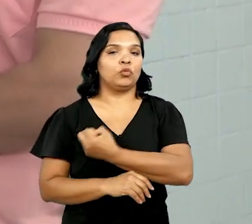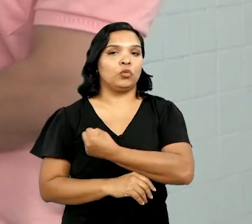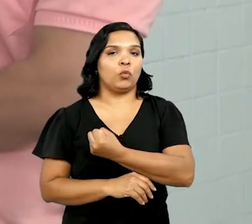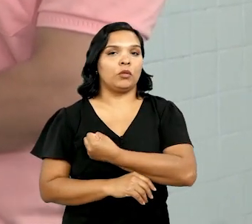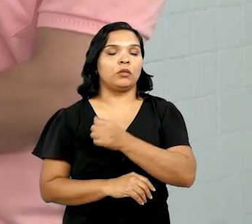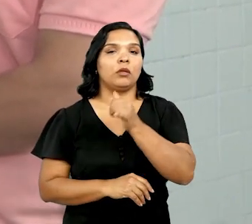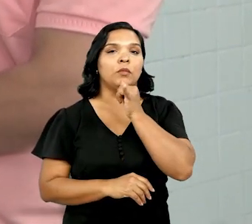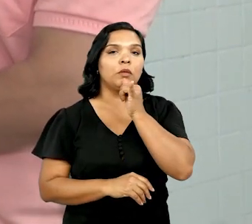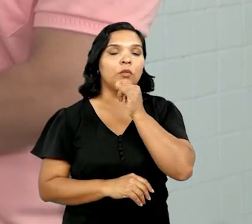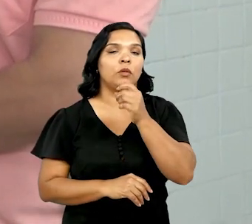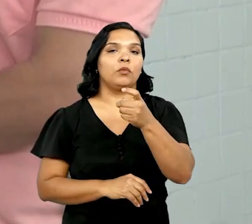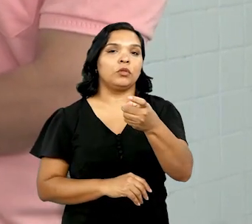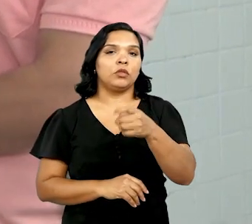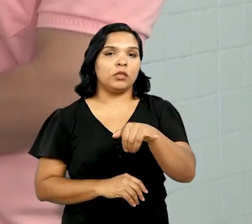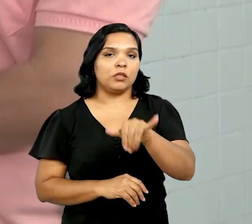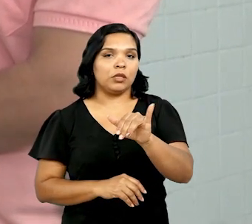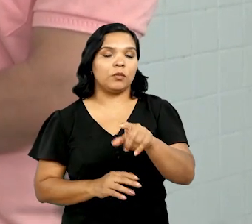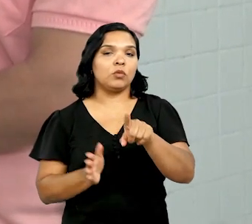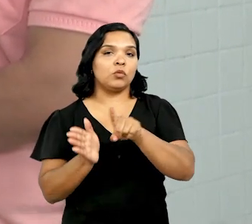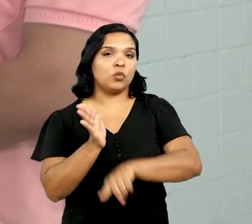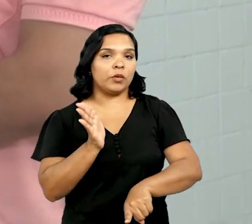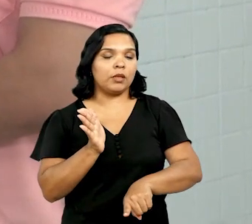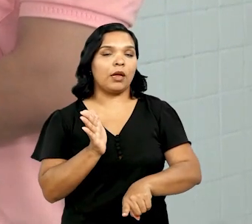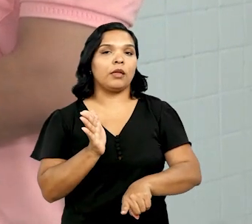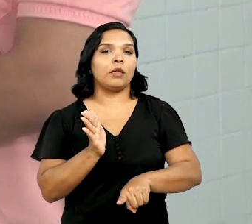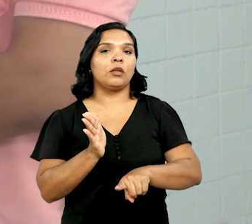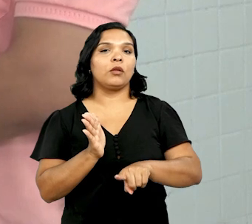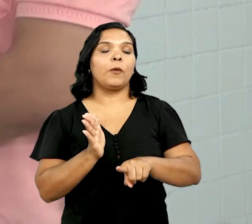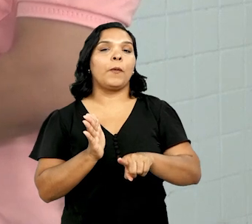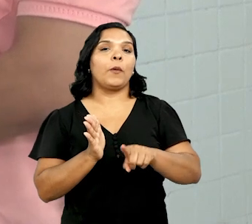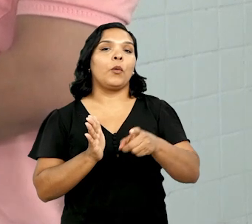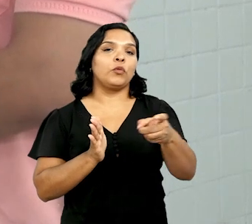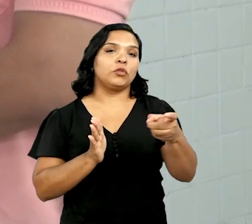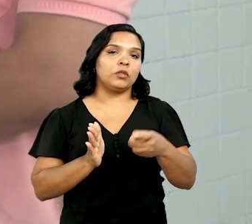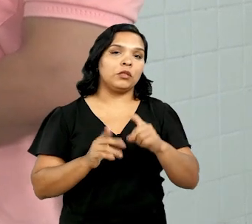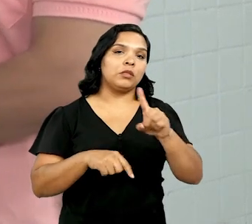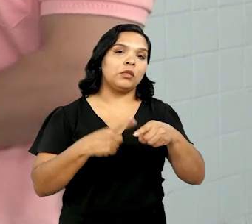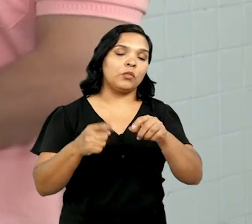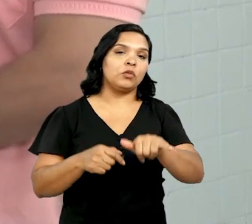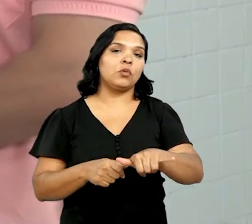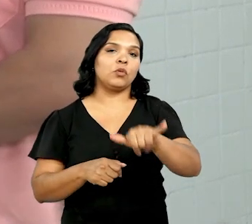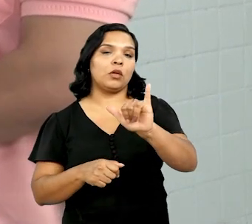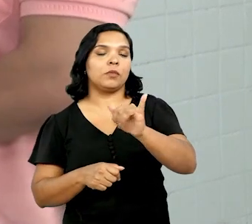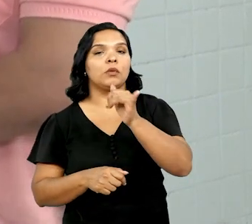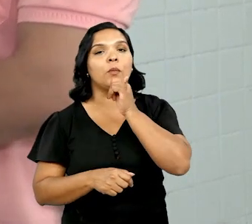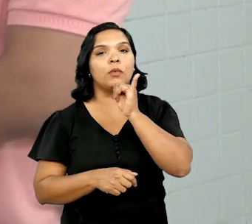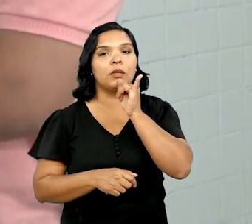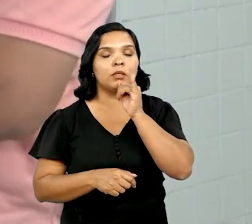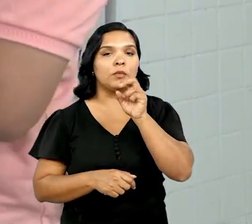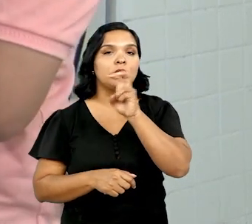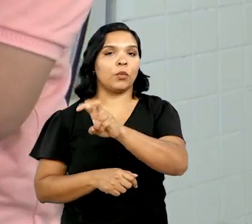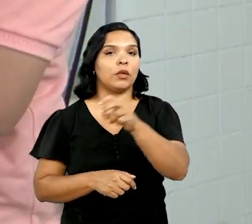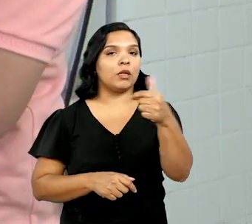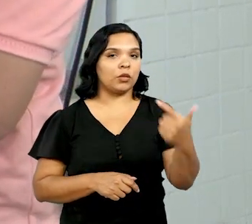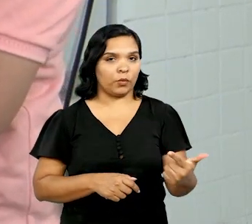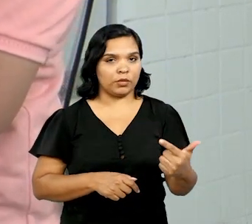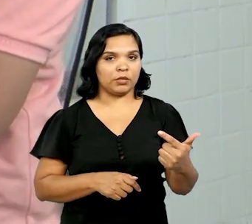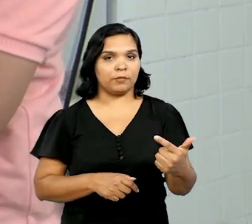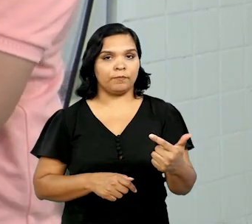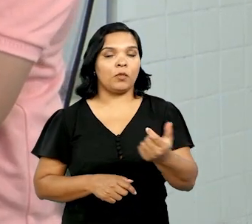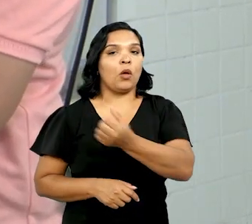por exemplo, no número xy, ele deveria subtrair o dígito x e o dígito y. Por exemplo, o número